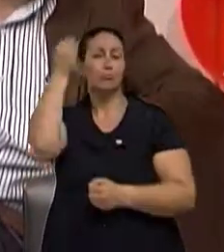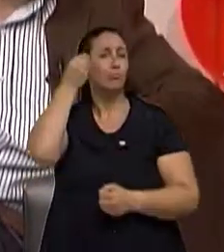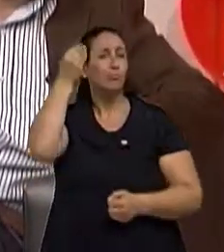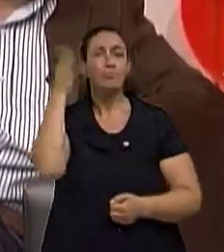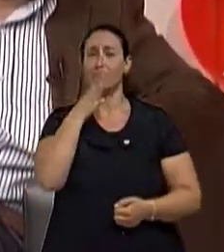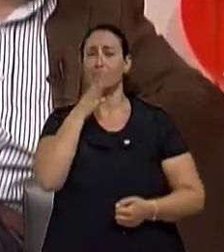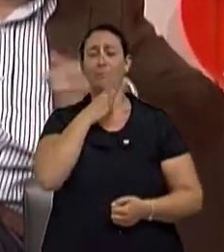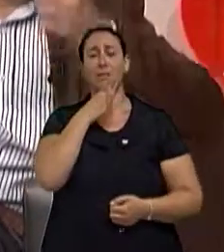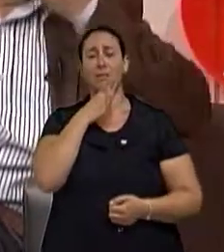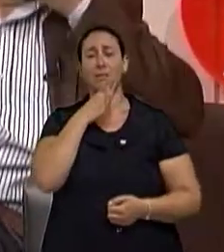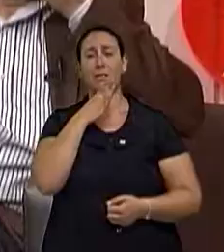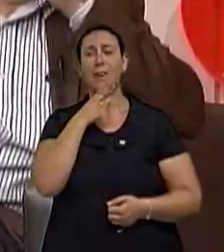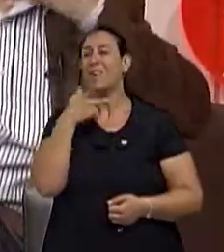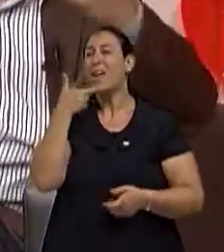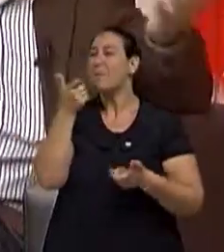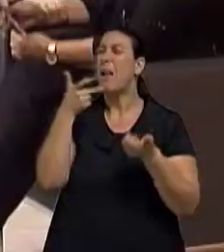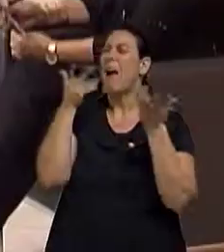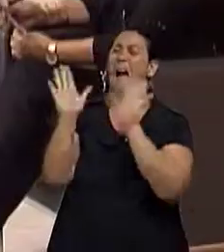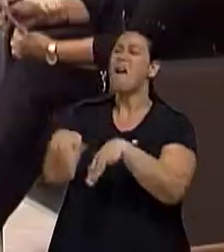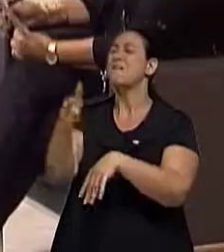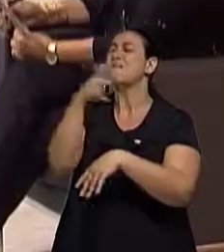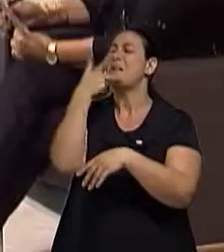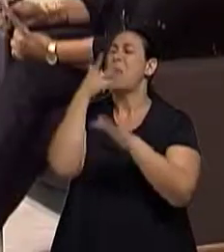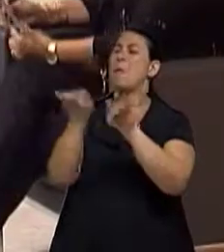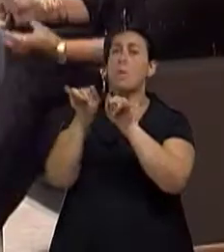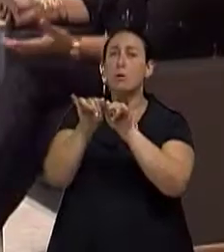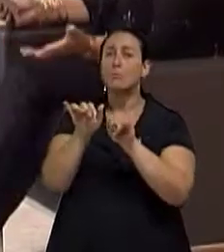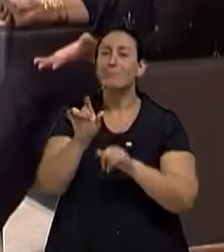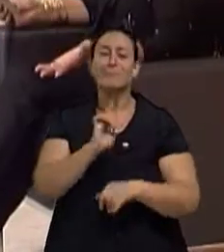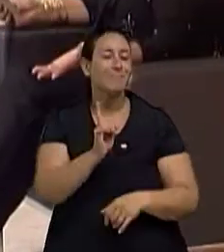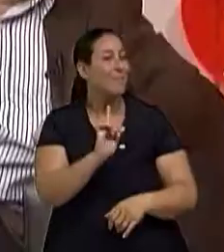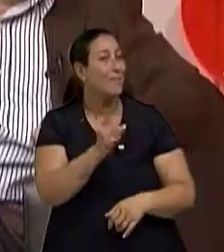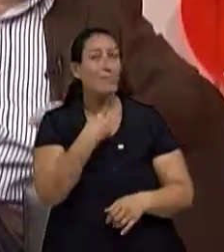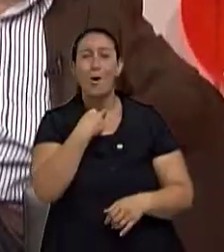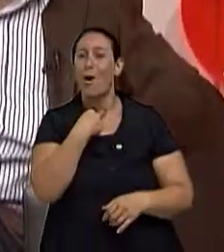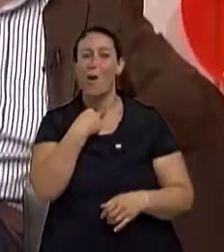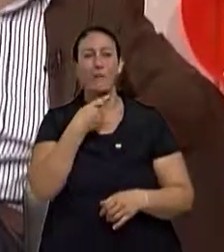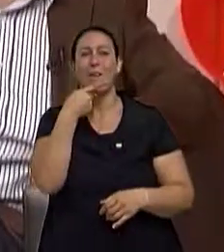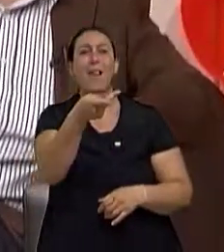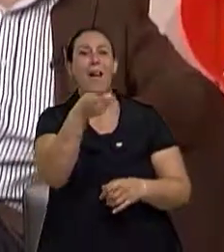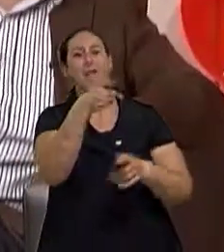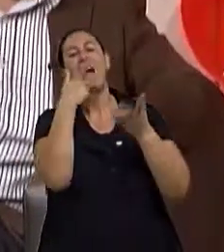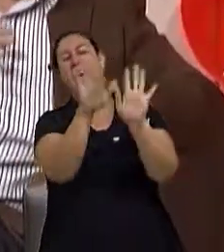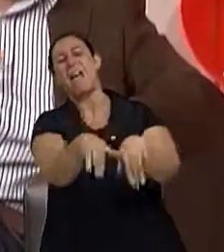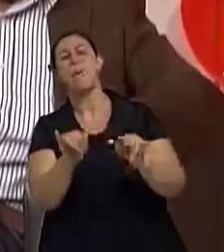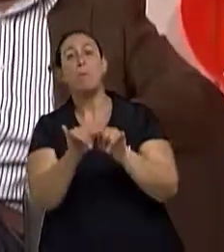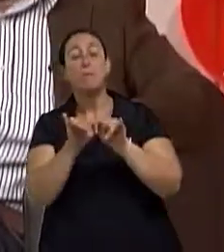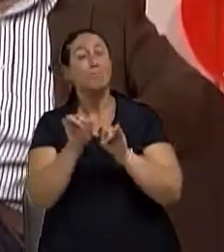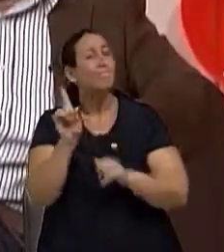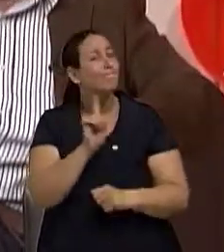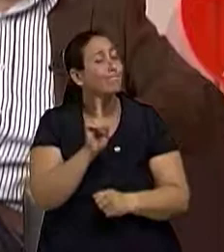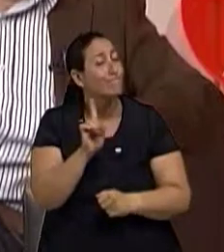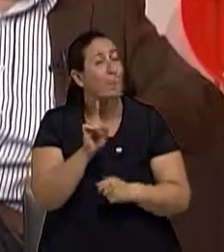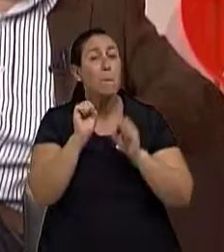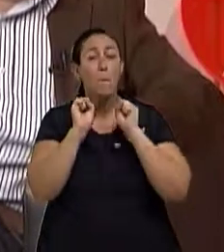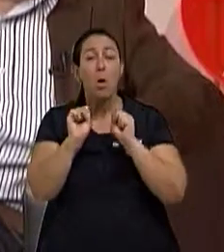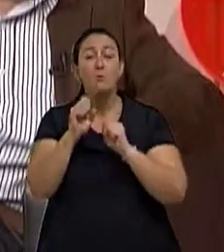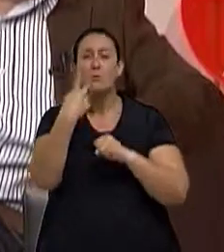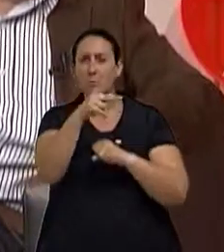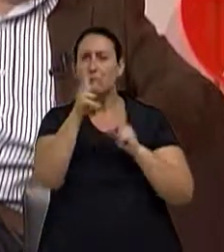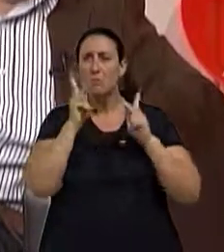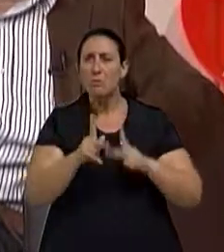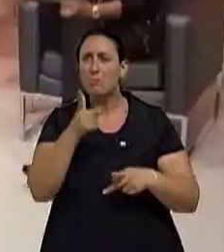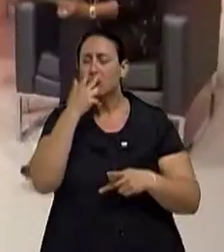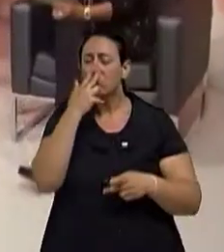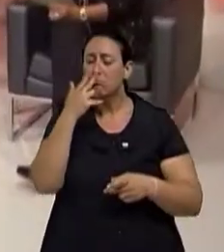passando com não ela. Não é dizer não fala mais nisso. Não adianta dizer para ela que não fala mais nisso, porque essa ideia pode, digamos assim,